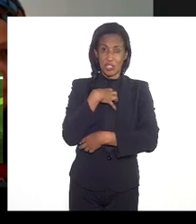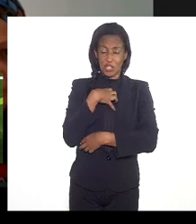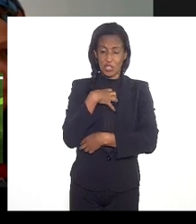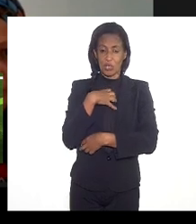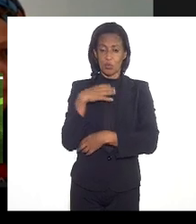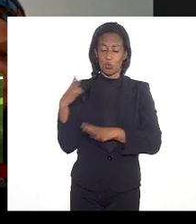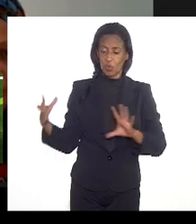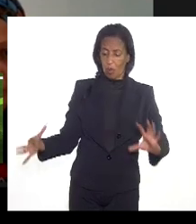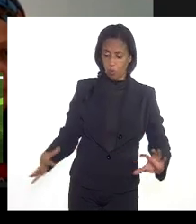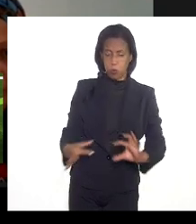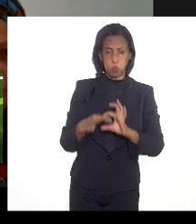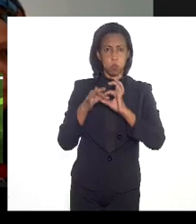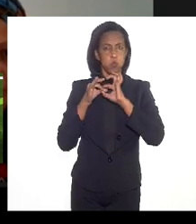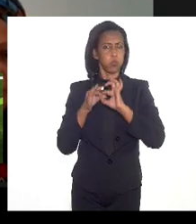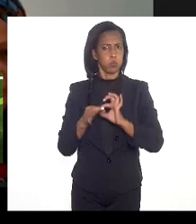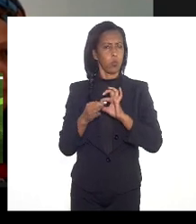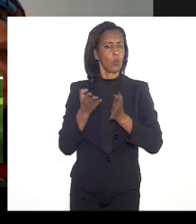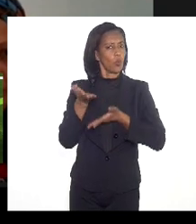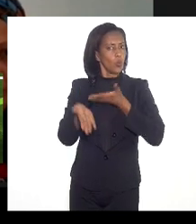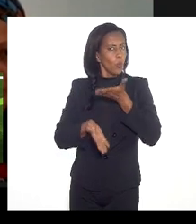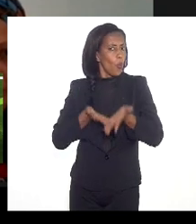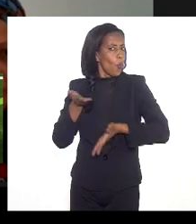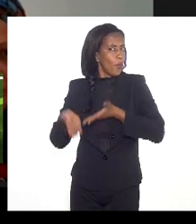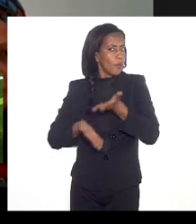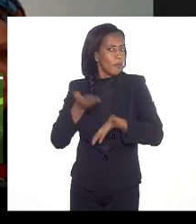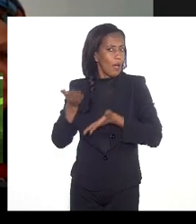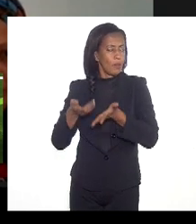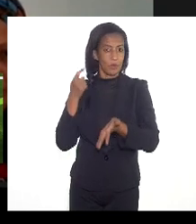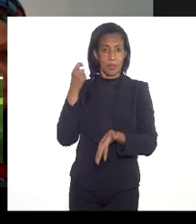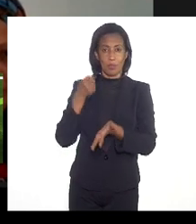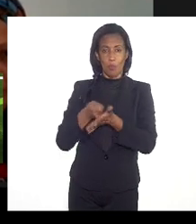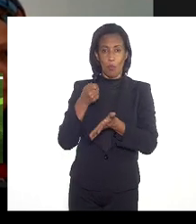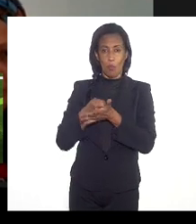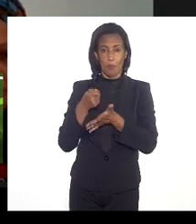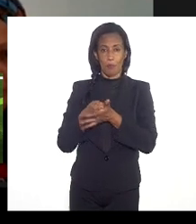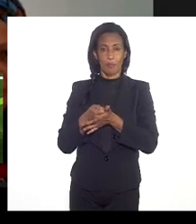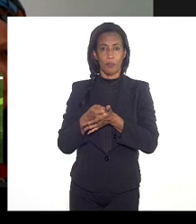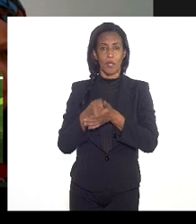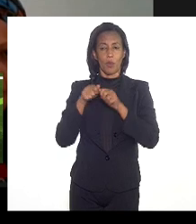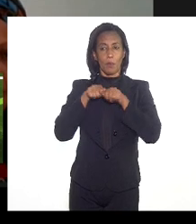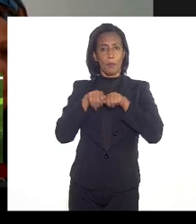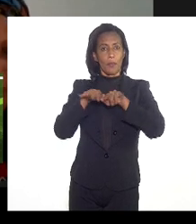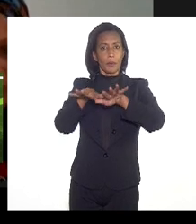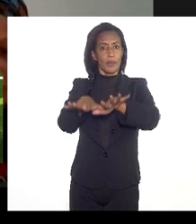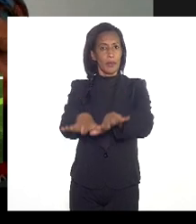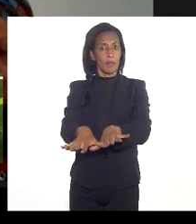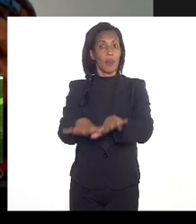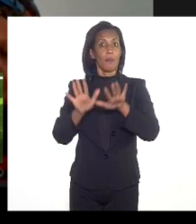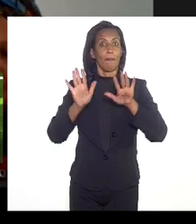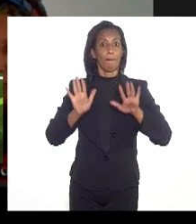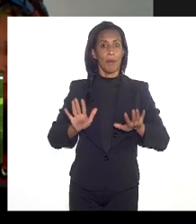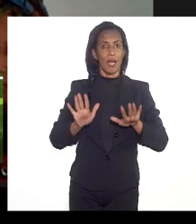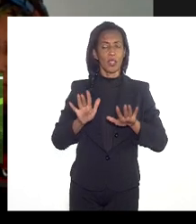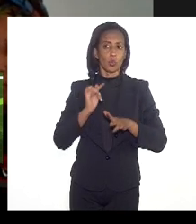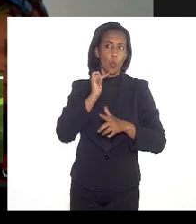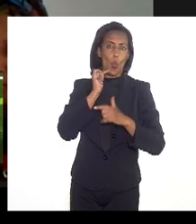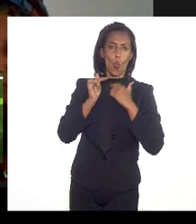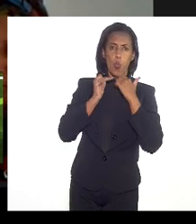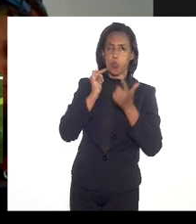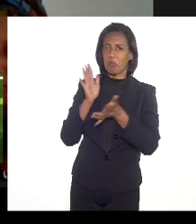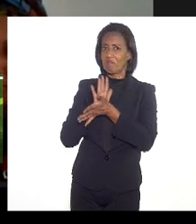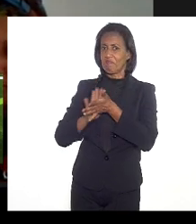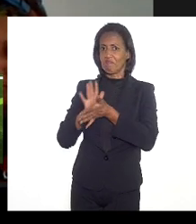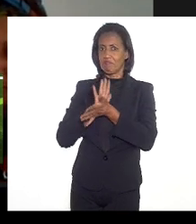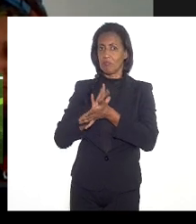loco, né, com todo o cuidado que esse momento nos exige com relação à pandemia, mas sem dúvida nenhuma, nós